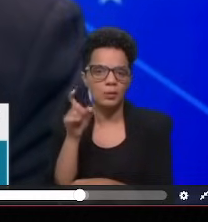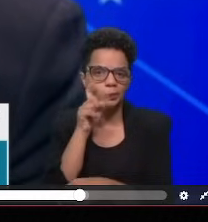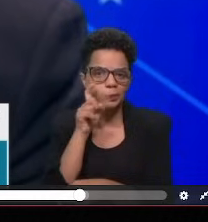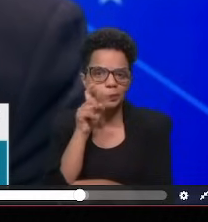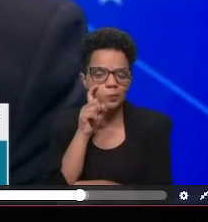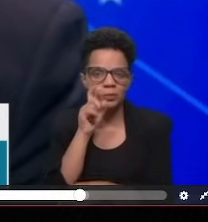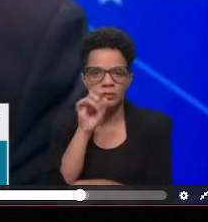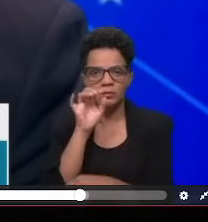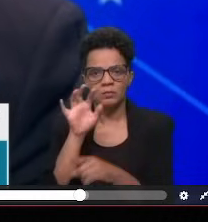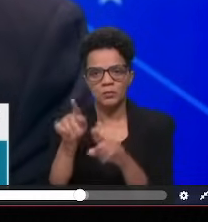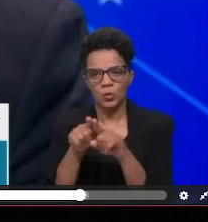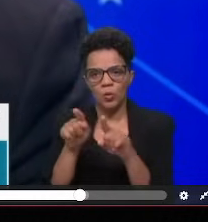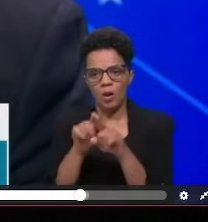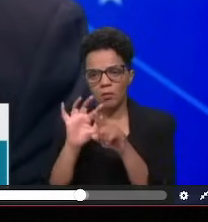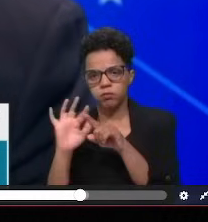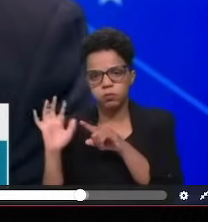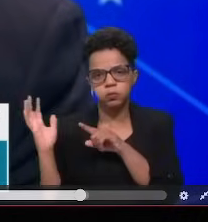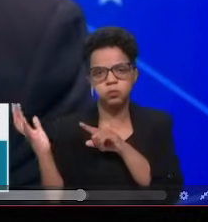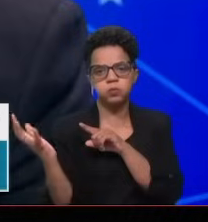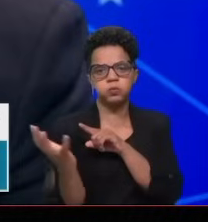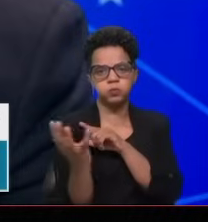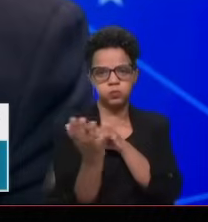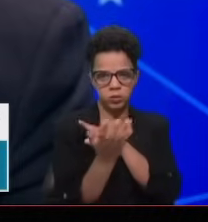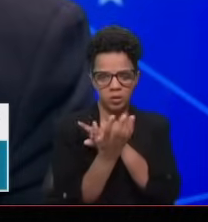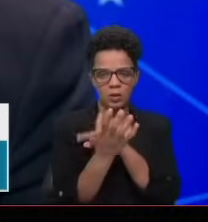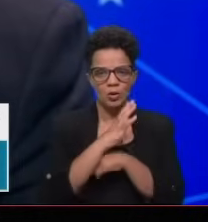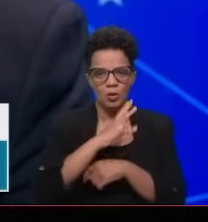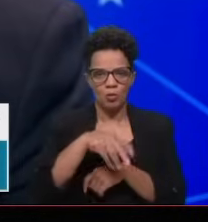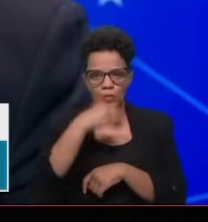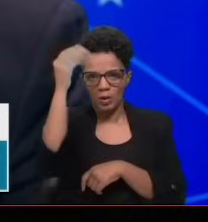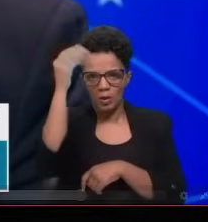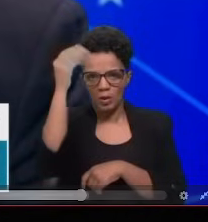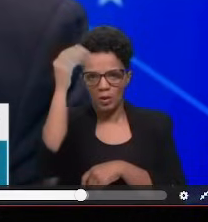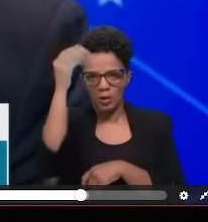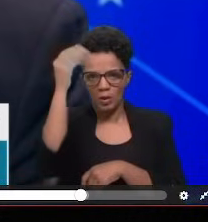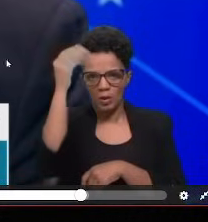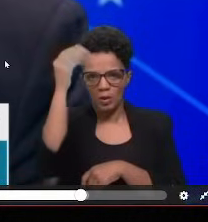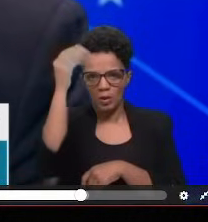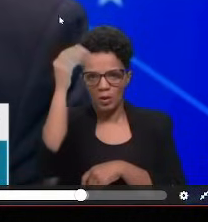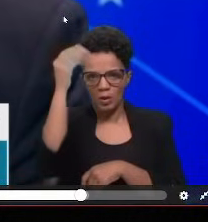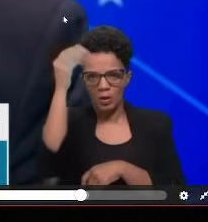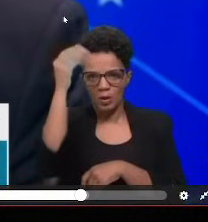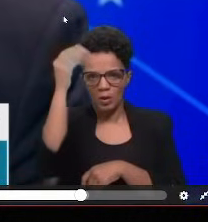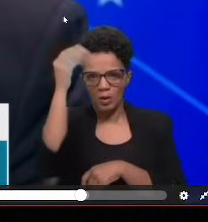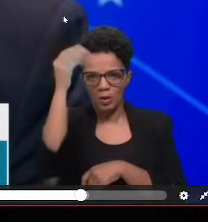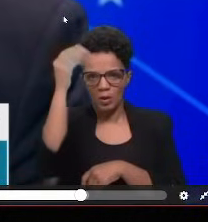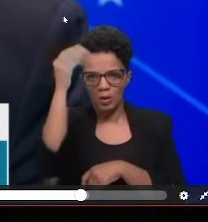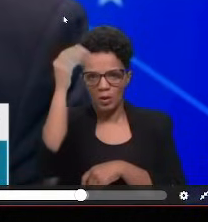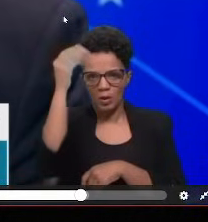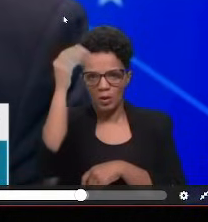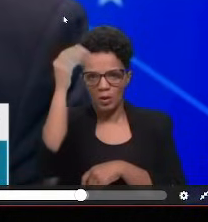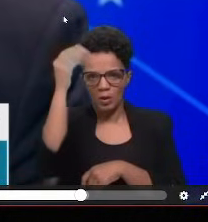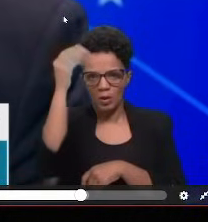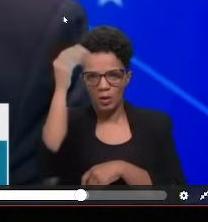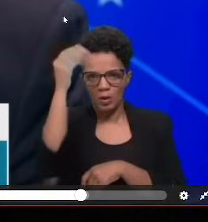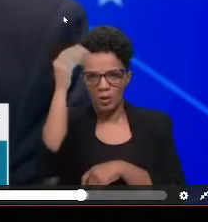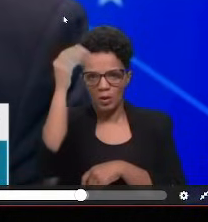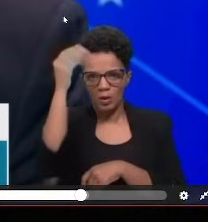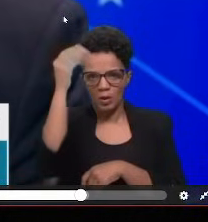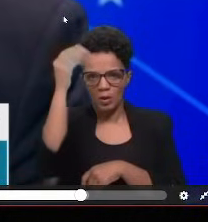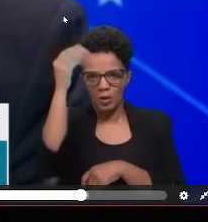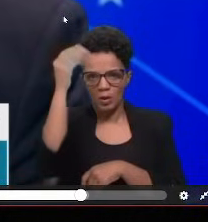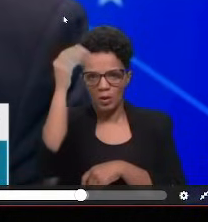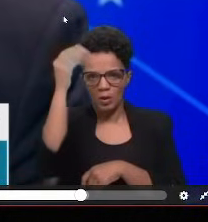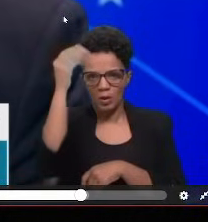toda a ambiência em daquilo que o mundo Coral precisa pá este senhor desculpem mas não há possibilidade eu acredito que o